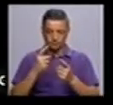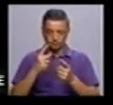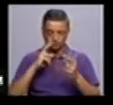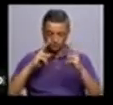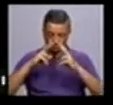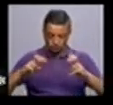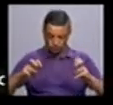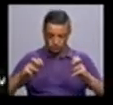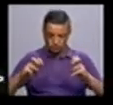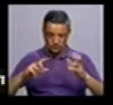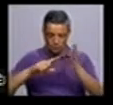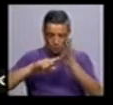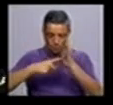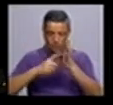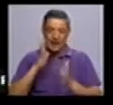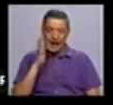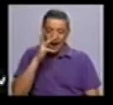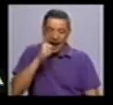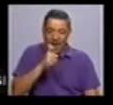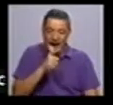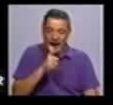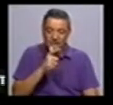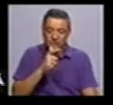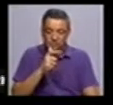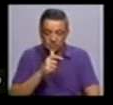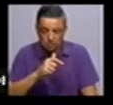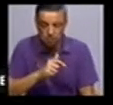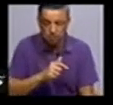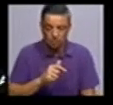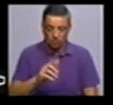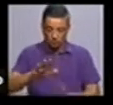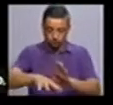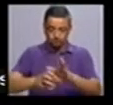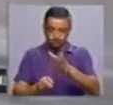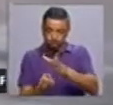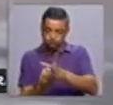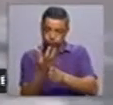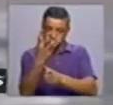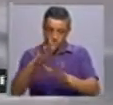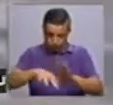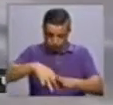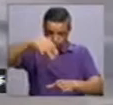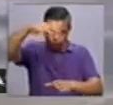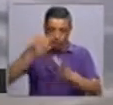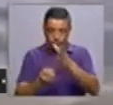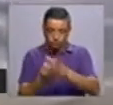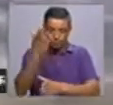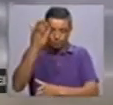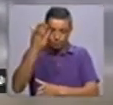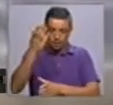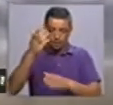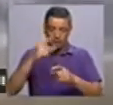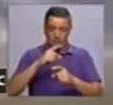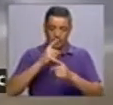descoberto mais um ponto quente nesta lua, mais eventualmente um vulcão muito ativo nesta lua. Não é